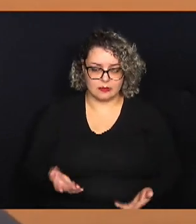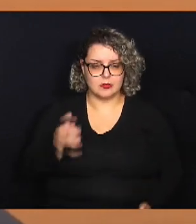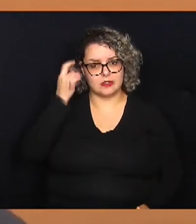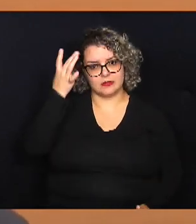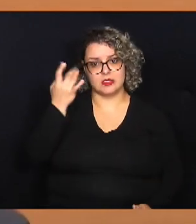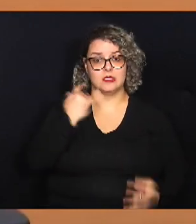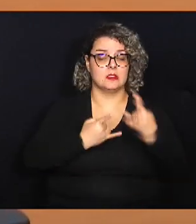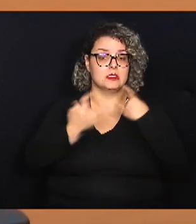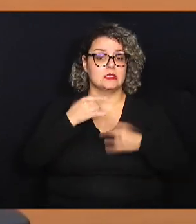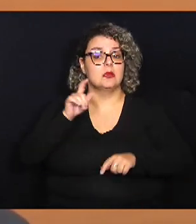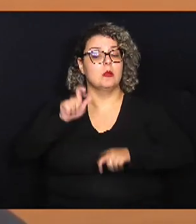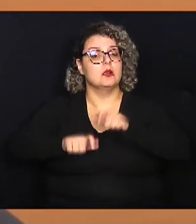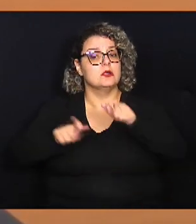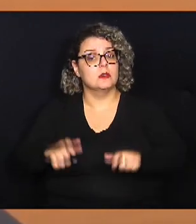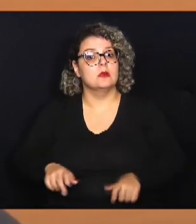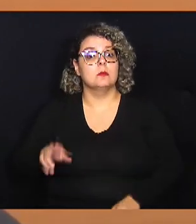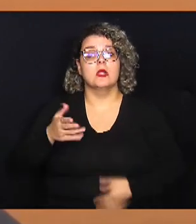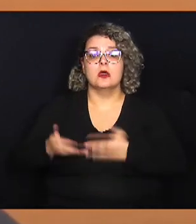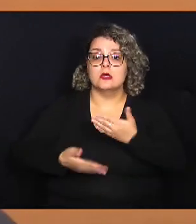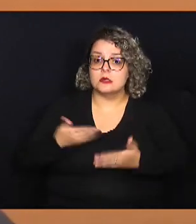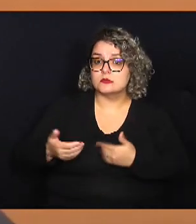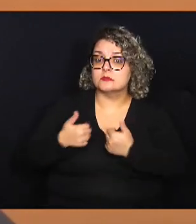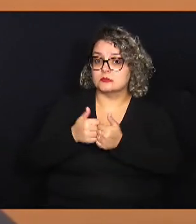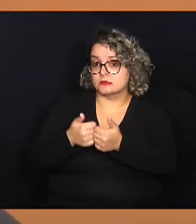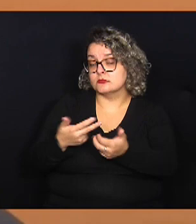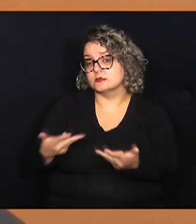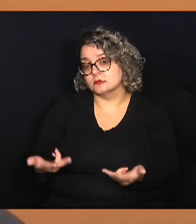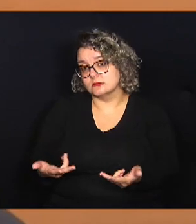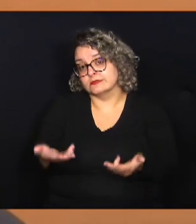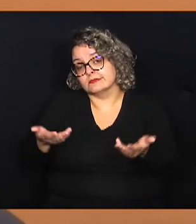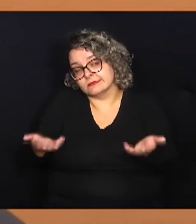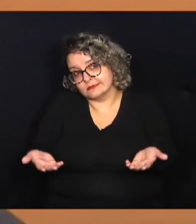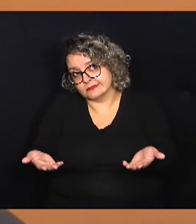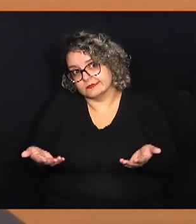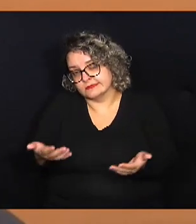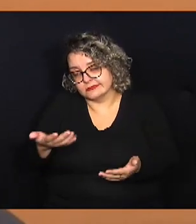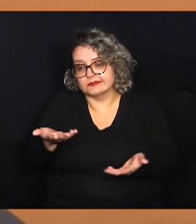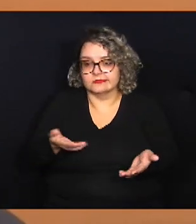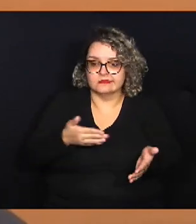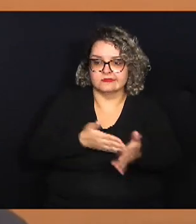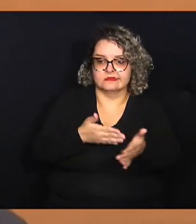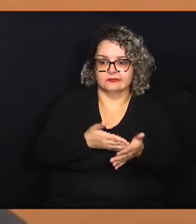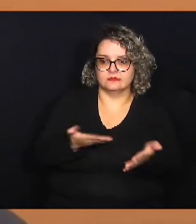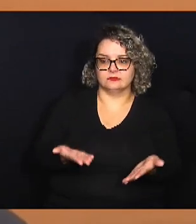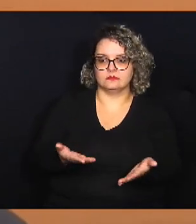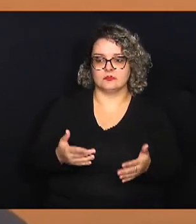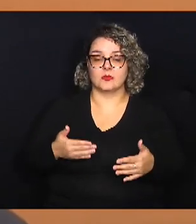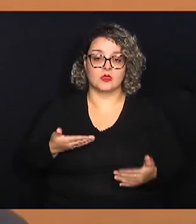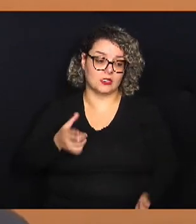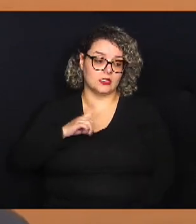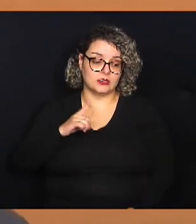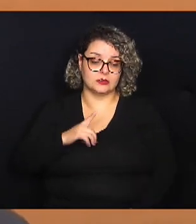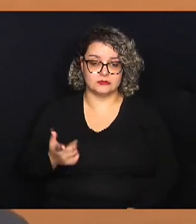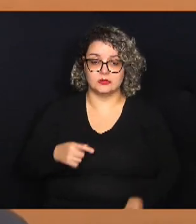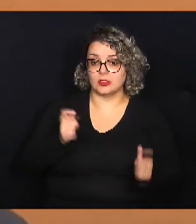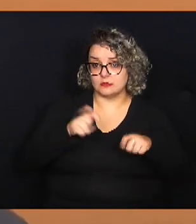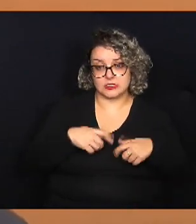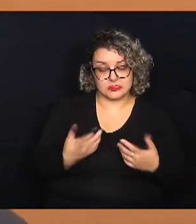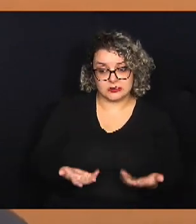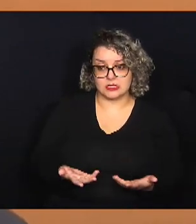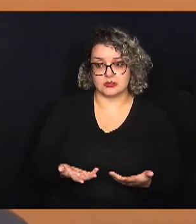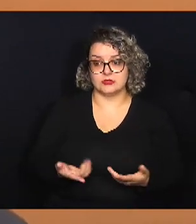atrair mais as pessoas para o serviço de transporte. Mas isso esbarra na limitação que existe da capacidade